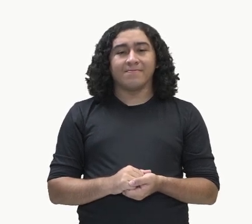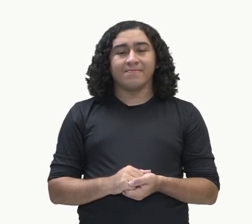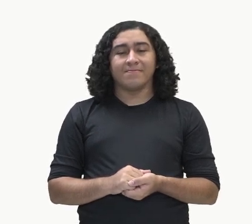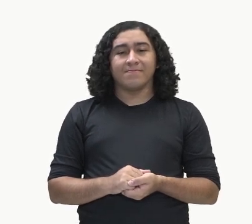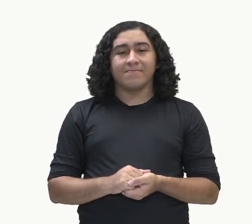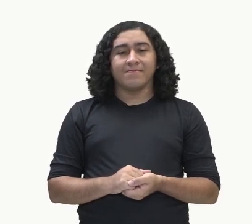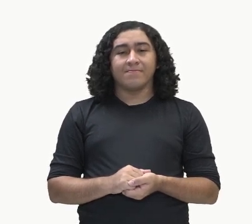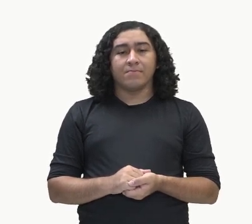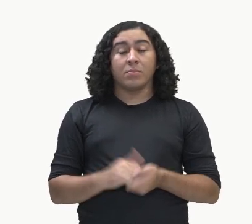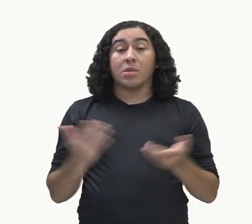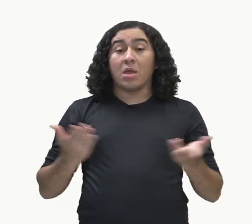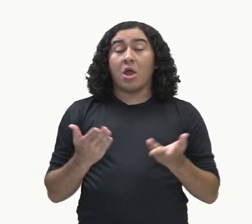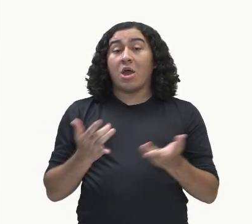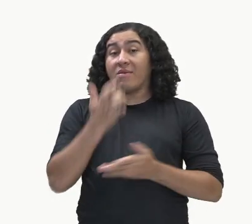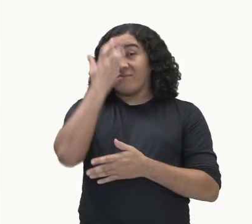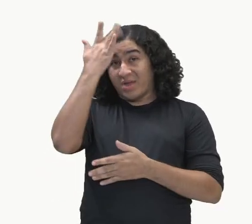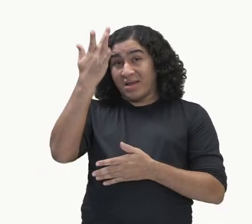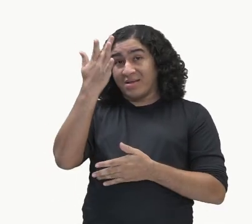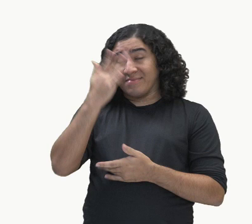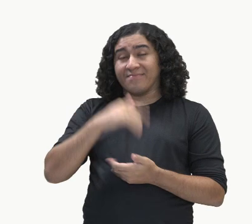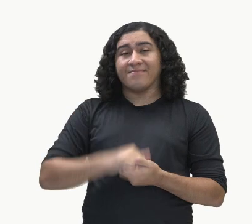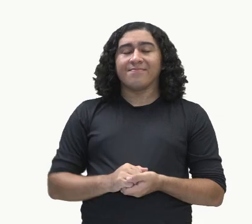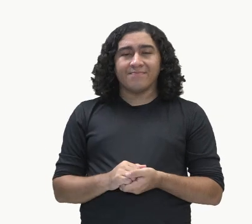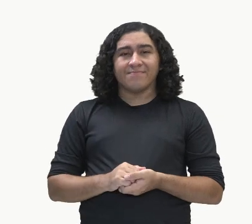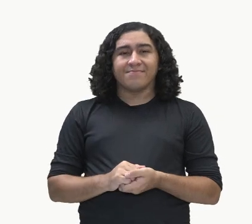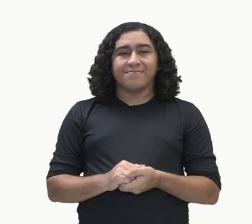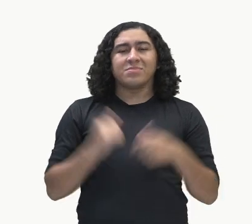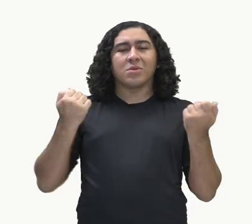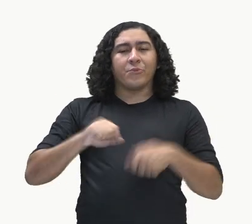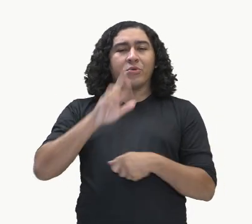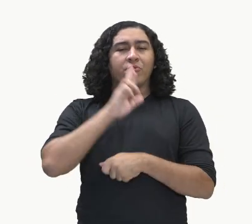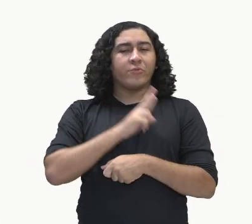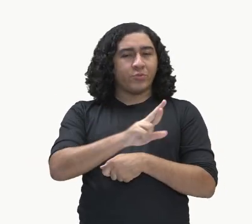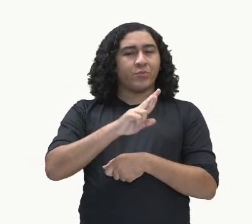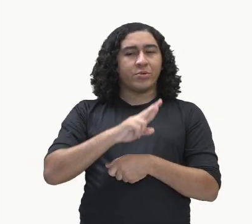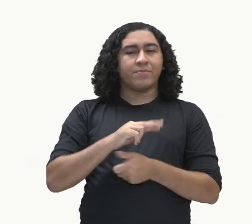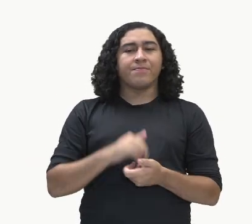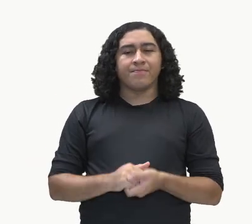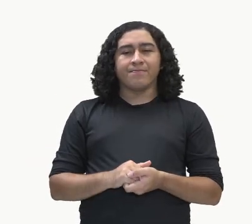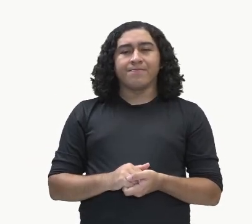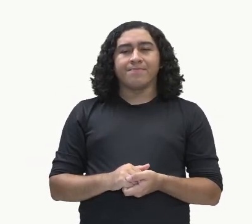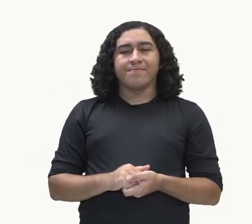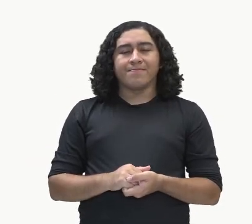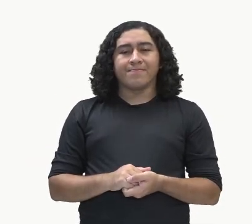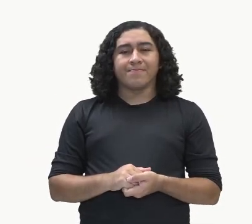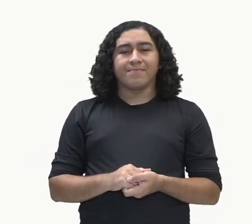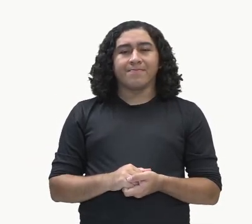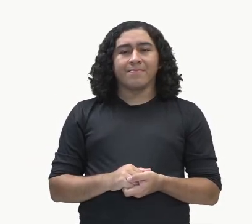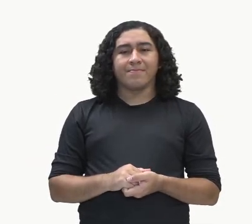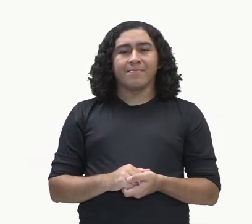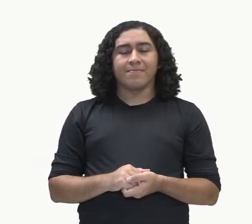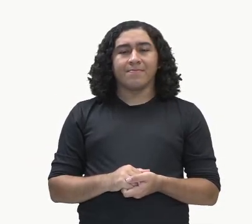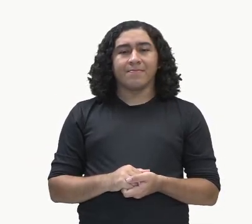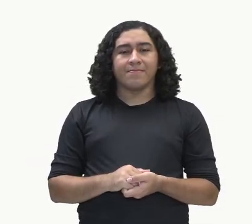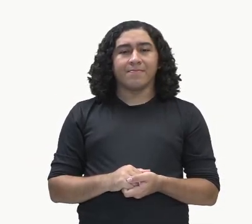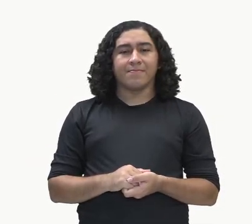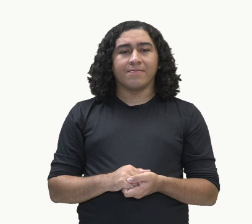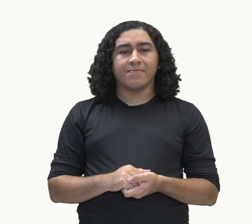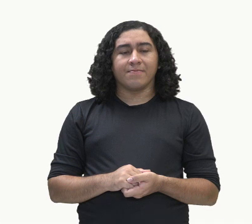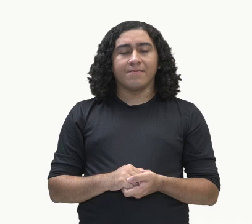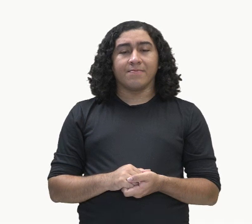butterflies. Agora ficou mais fácil, né? Dá para saber responder as demais. Bora ver então a próxima frase. People